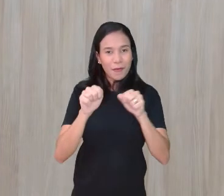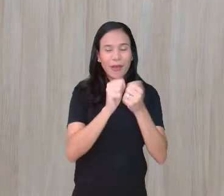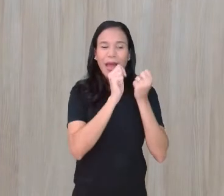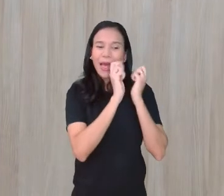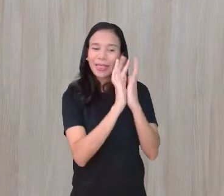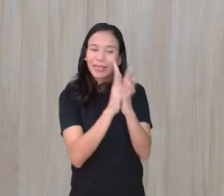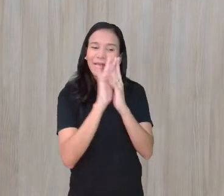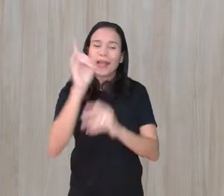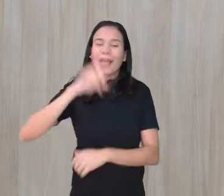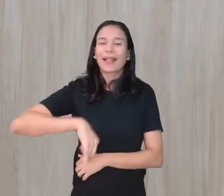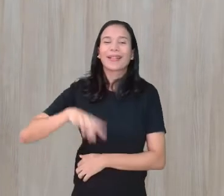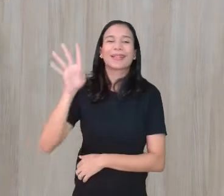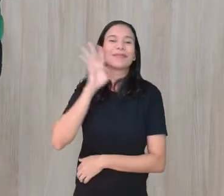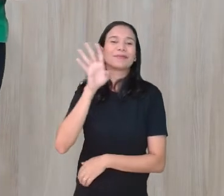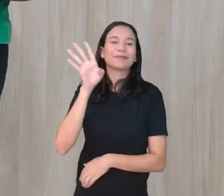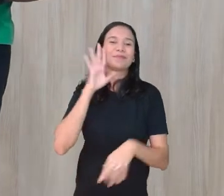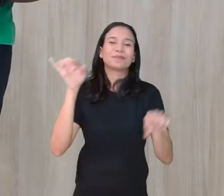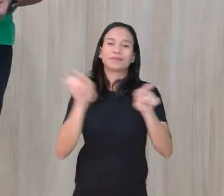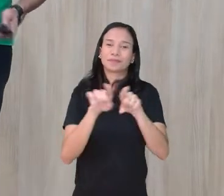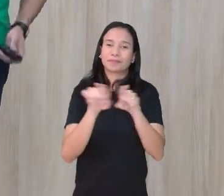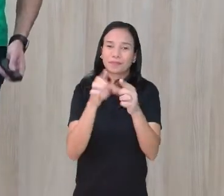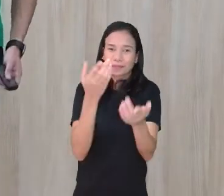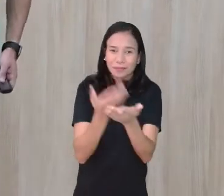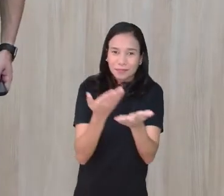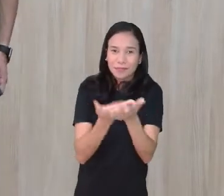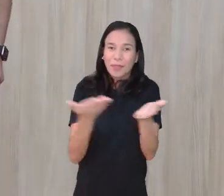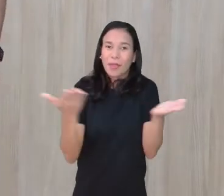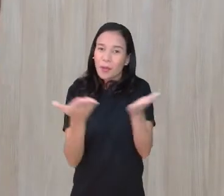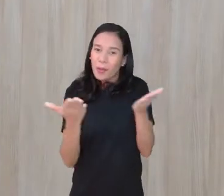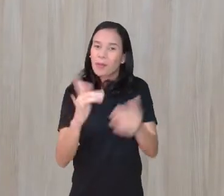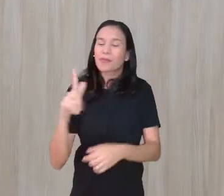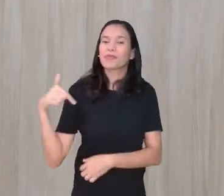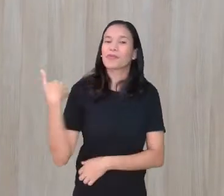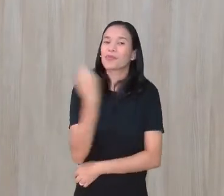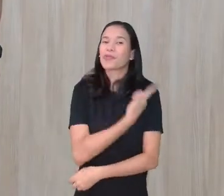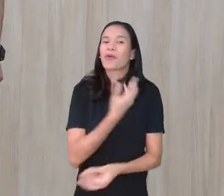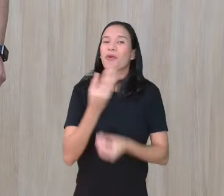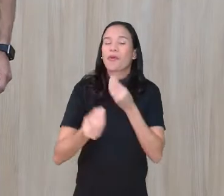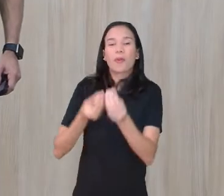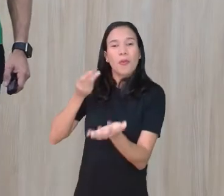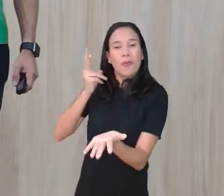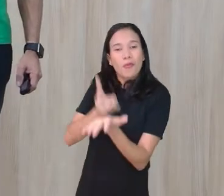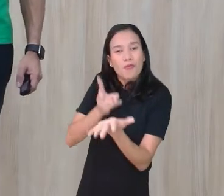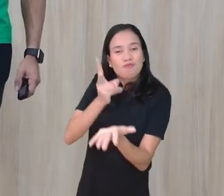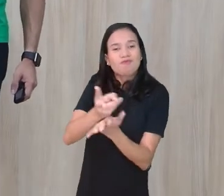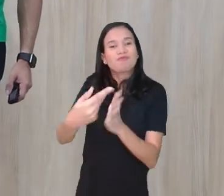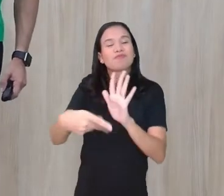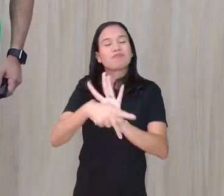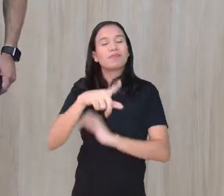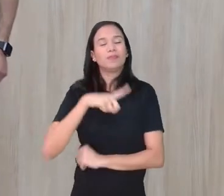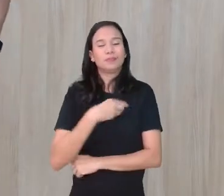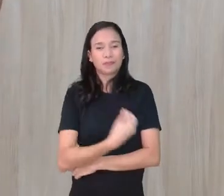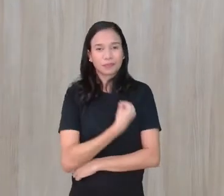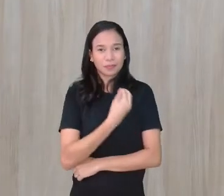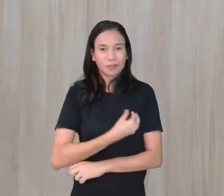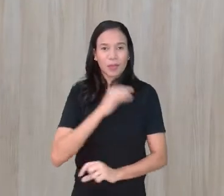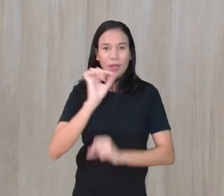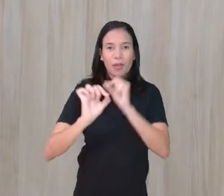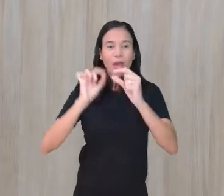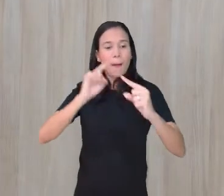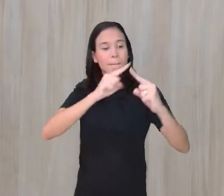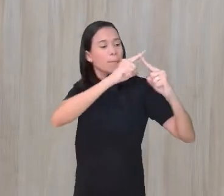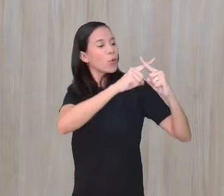bem legal também. E na aula de hoje a gente vai sim dar continuidade a essa ideia de